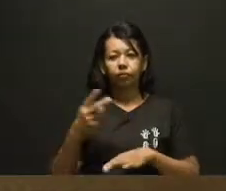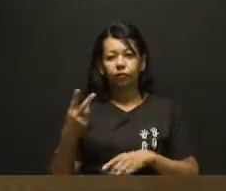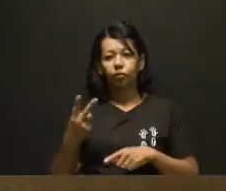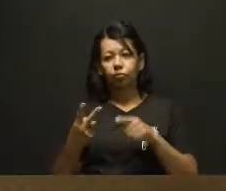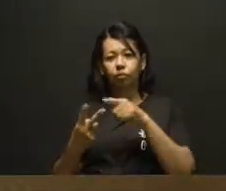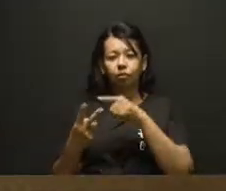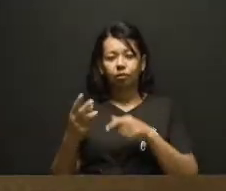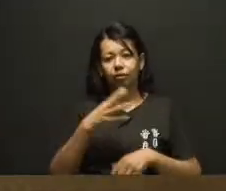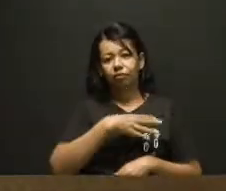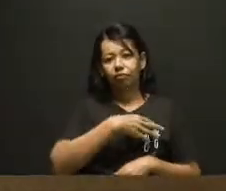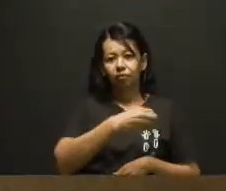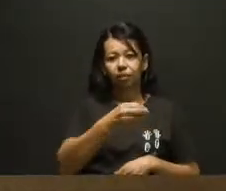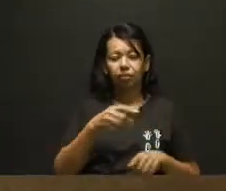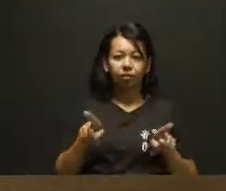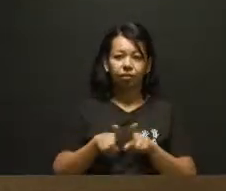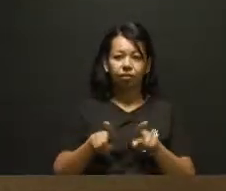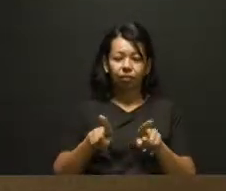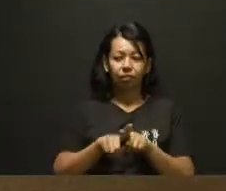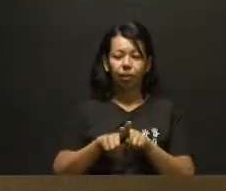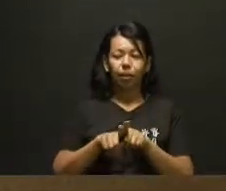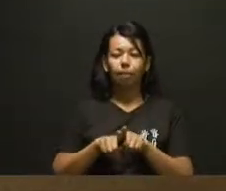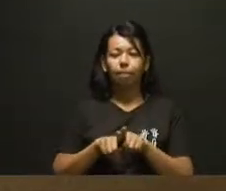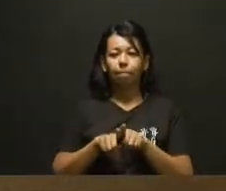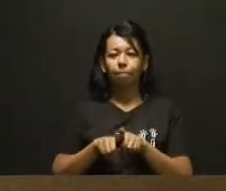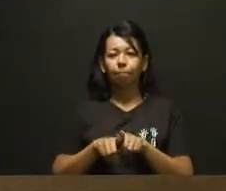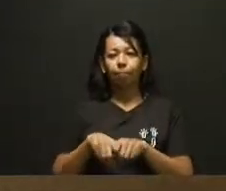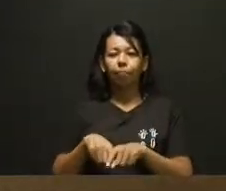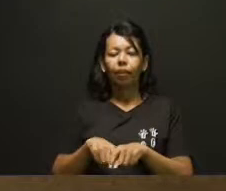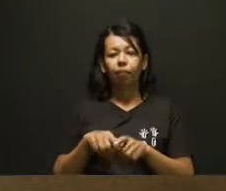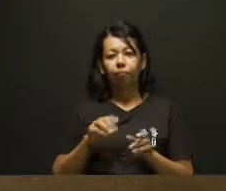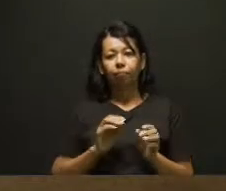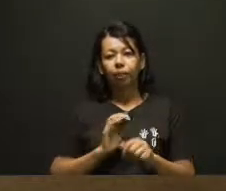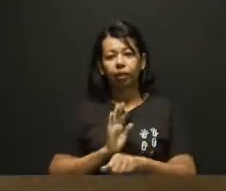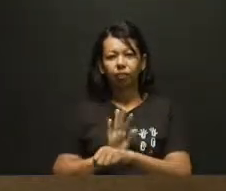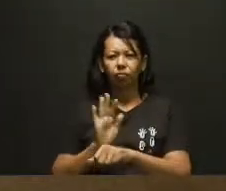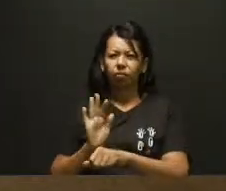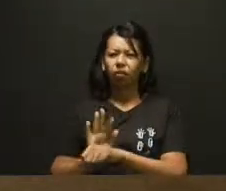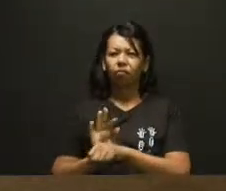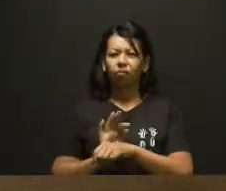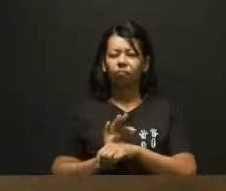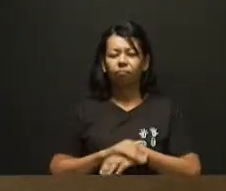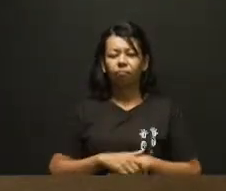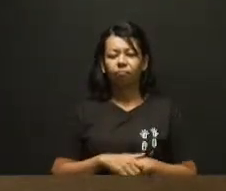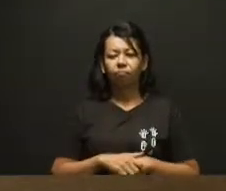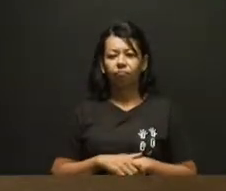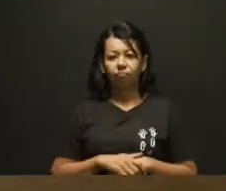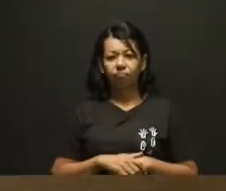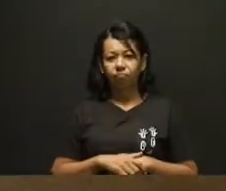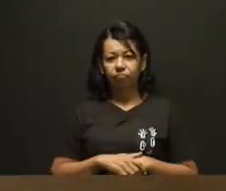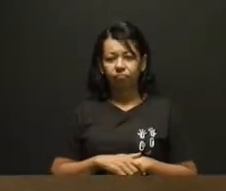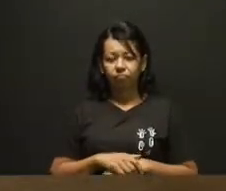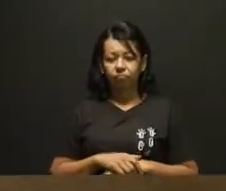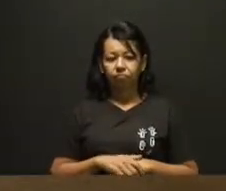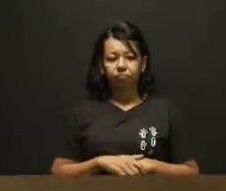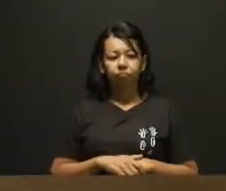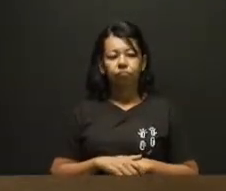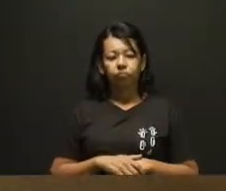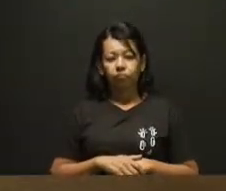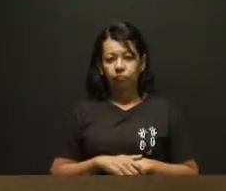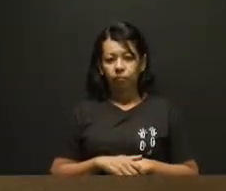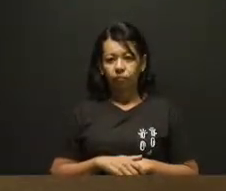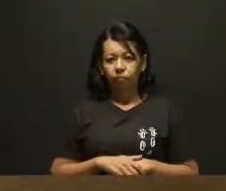para cuidar por eles me seguro e se não não sei que iria à feito já porque é